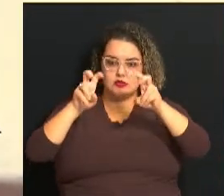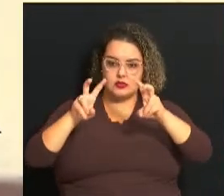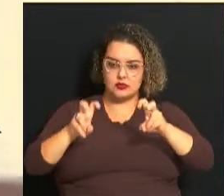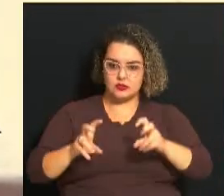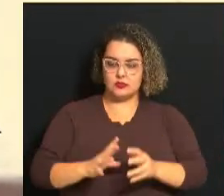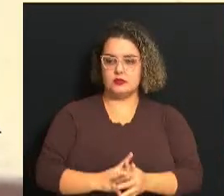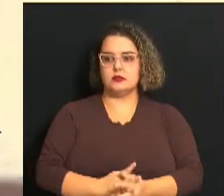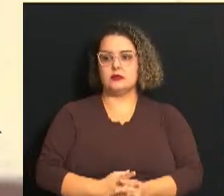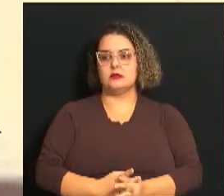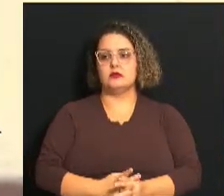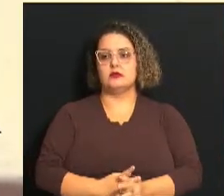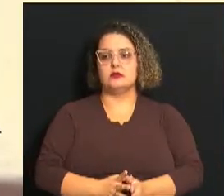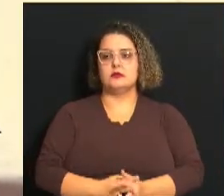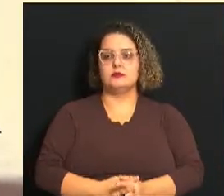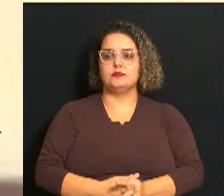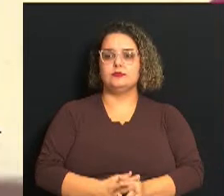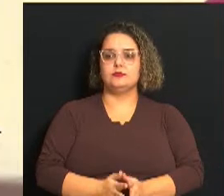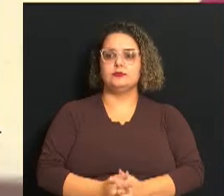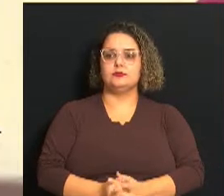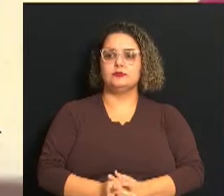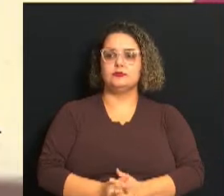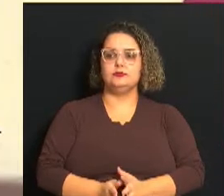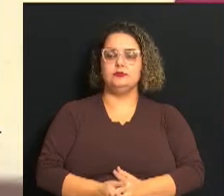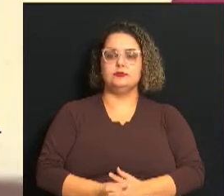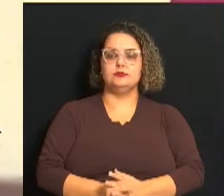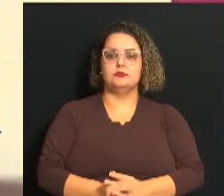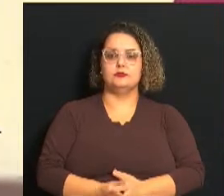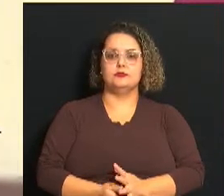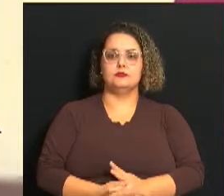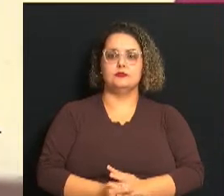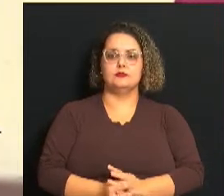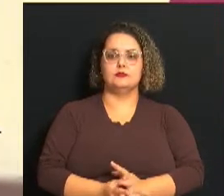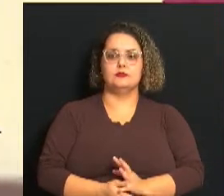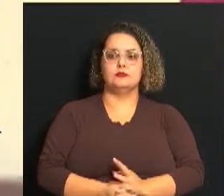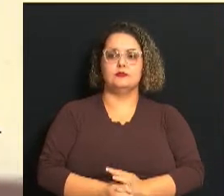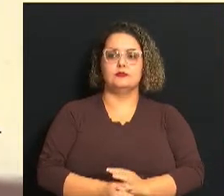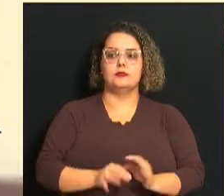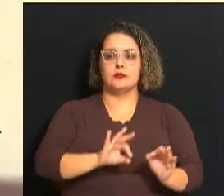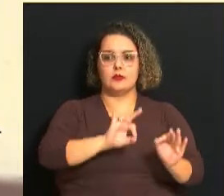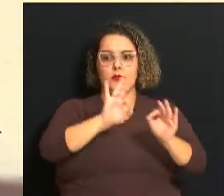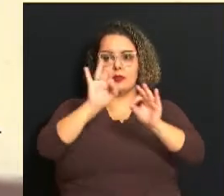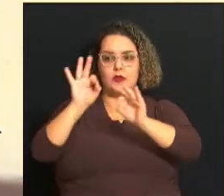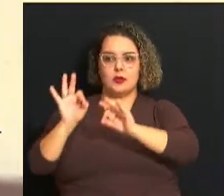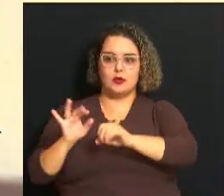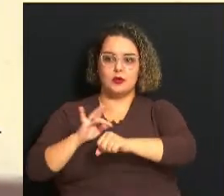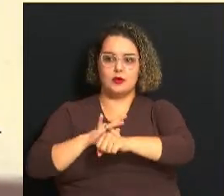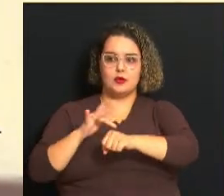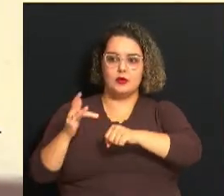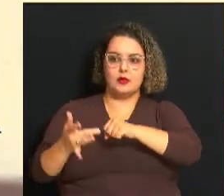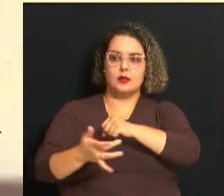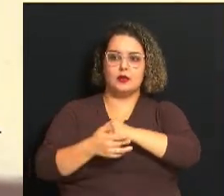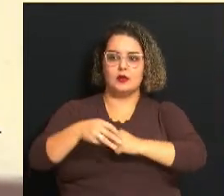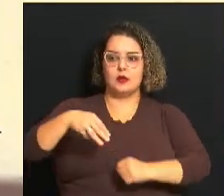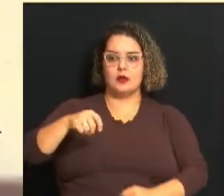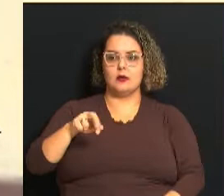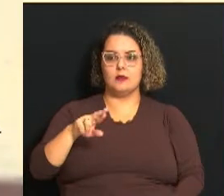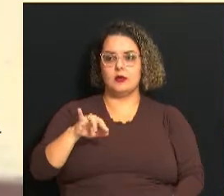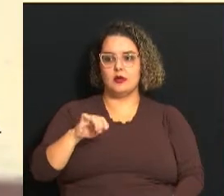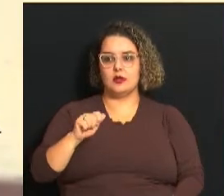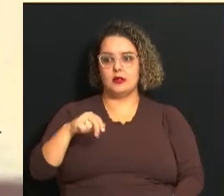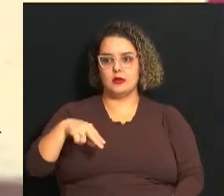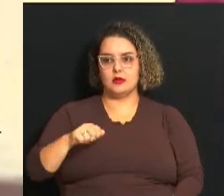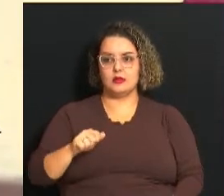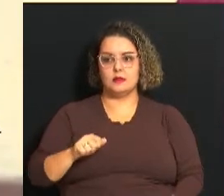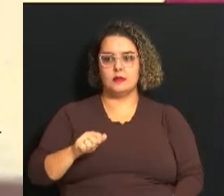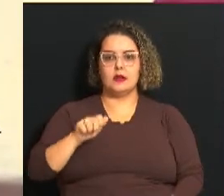Discorra aqui sobre o tema E aí se for o caso a gente vai acompanhando a fazer isso a gente tem aqui a Mariana a nossa